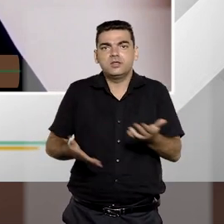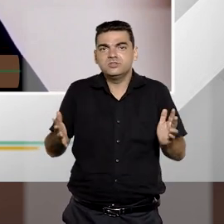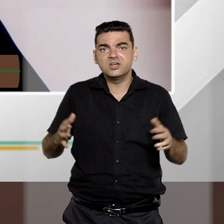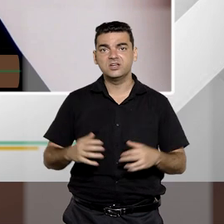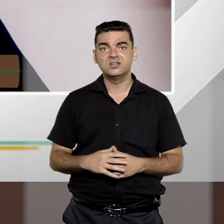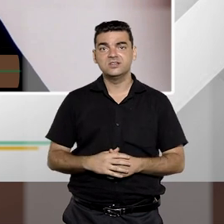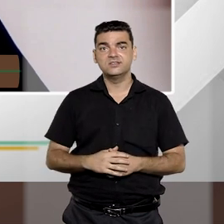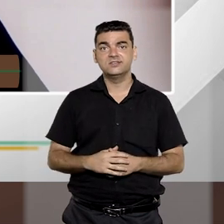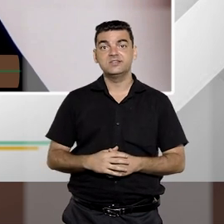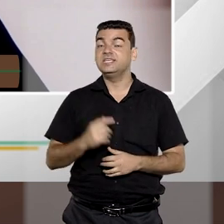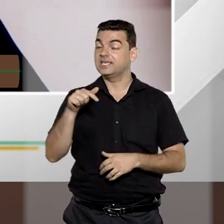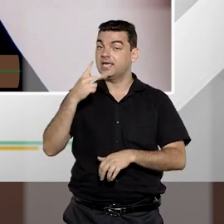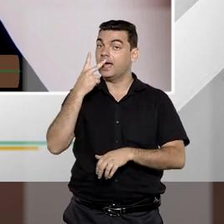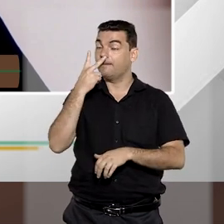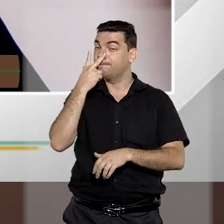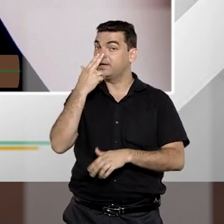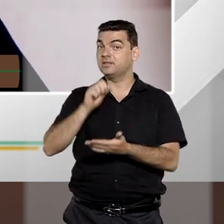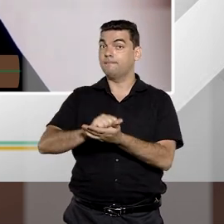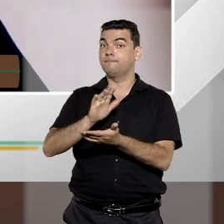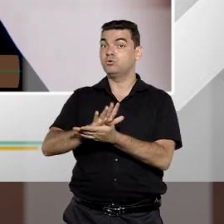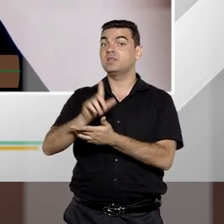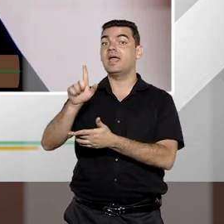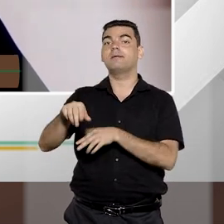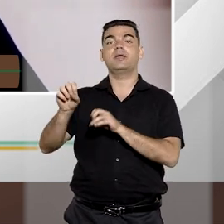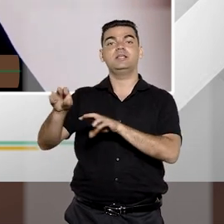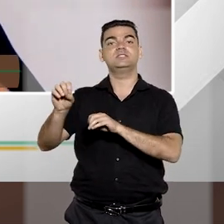falou, ela acaba sendo pedagógica, porque